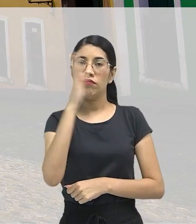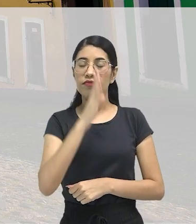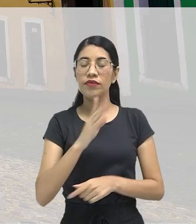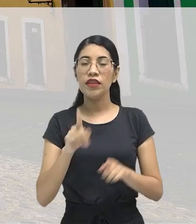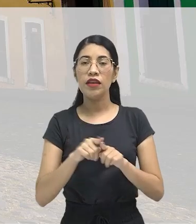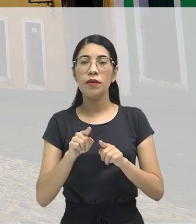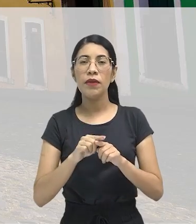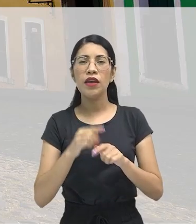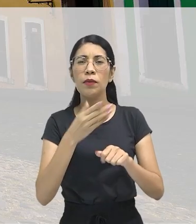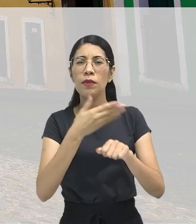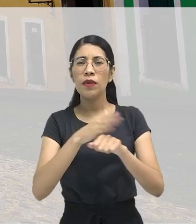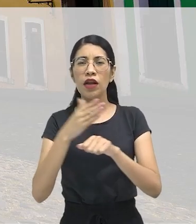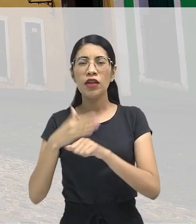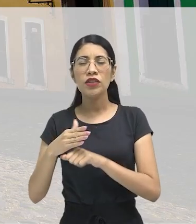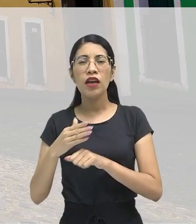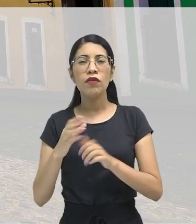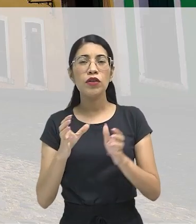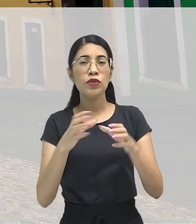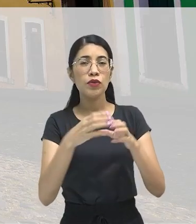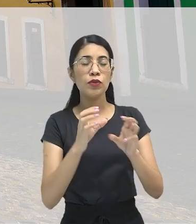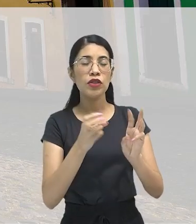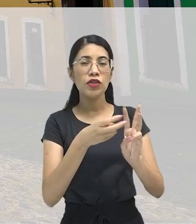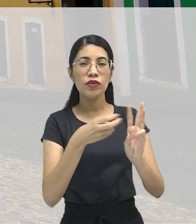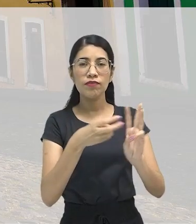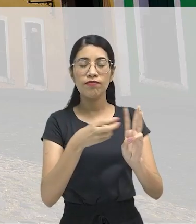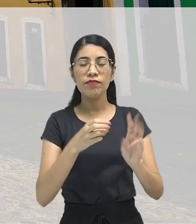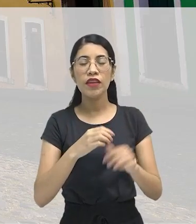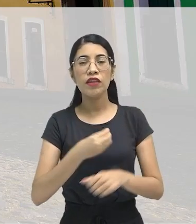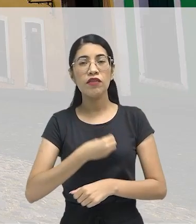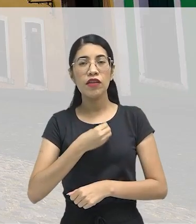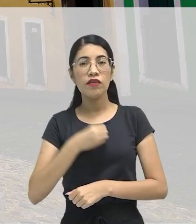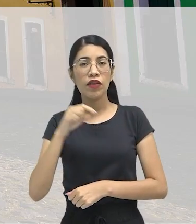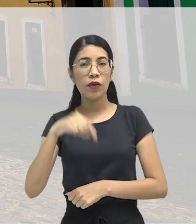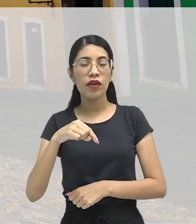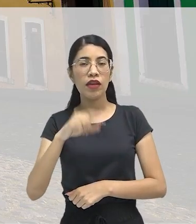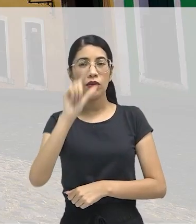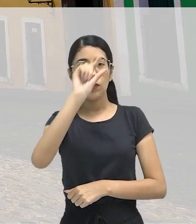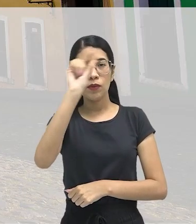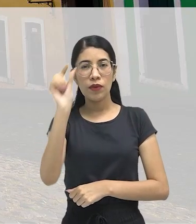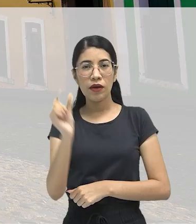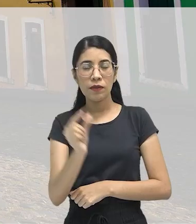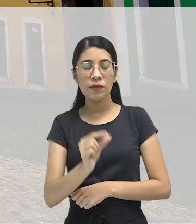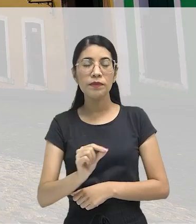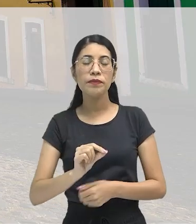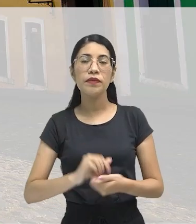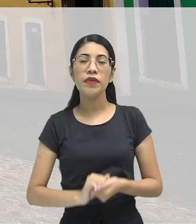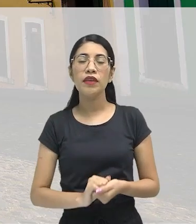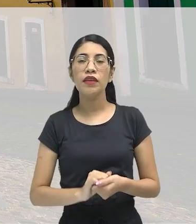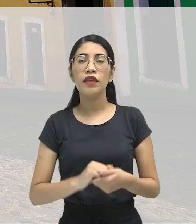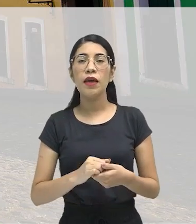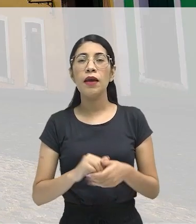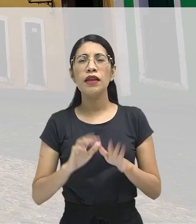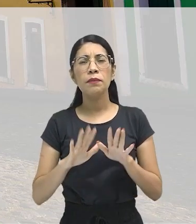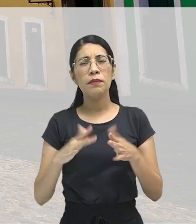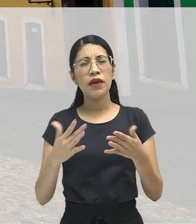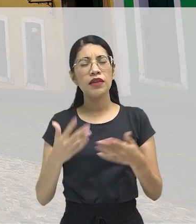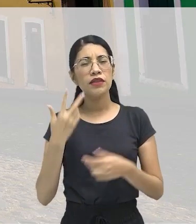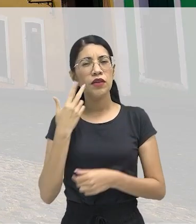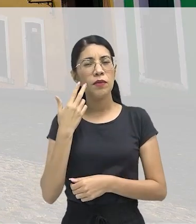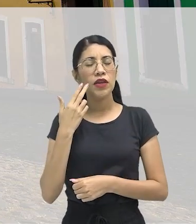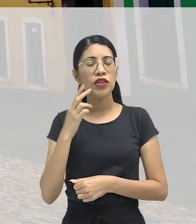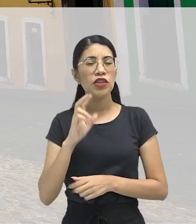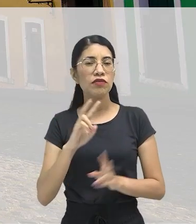praticada pelos índios, pelos indígenas, na verdade, né? Que habitavam a costa do país. Normalmente, quando a gente fala